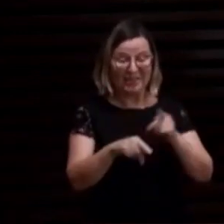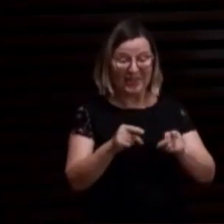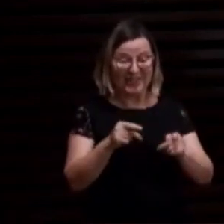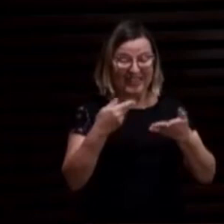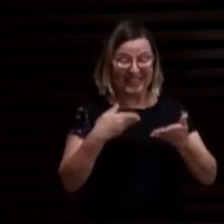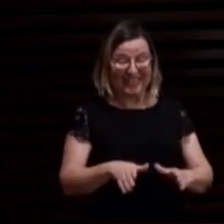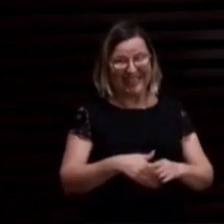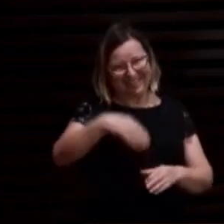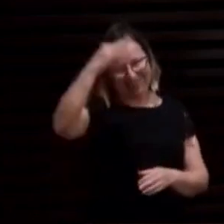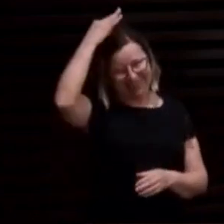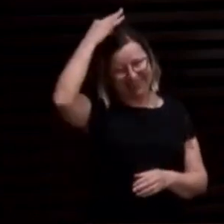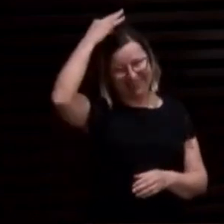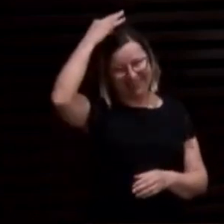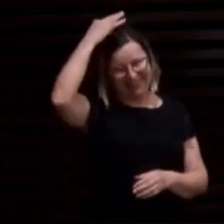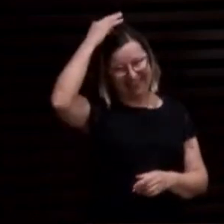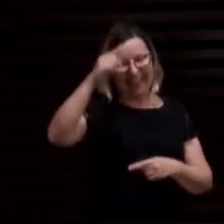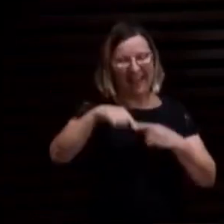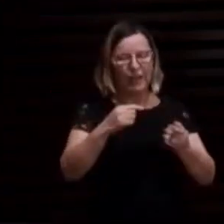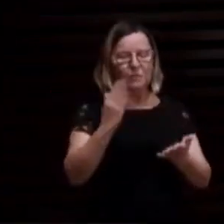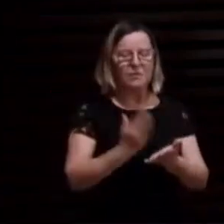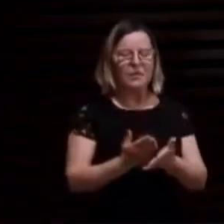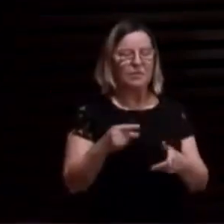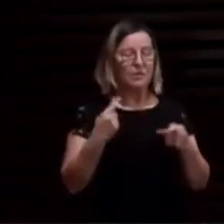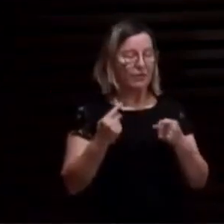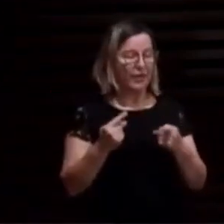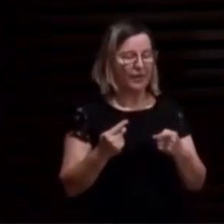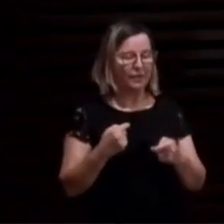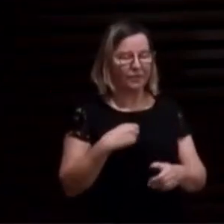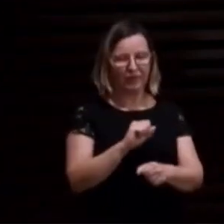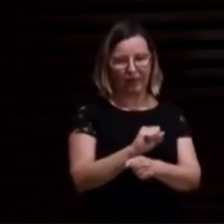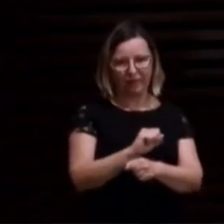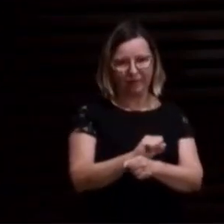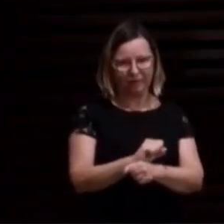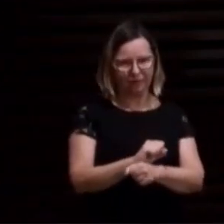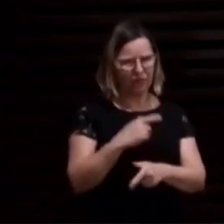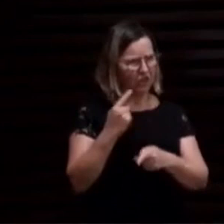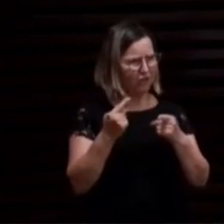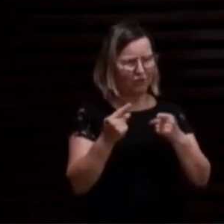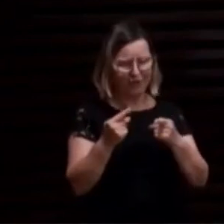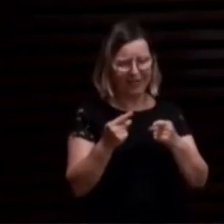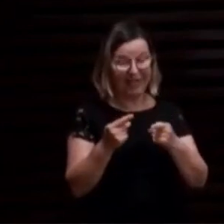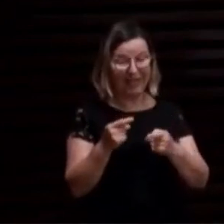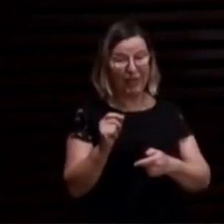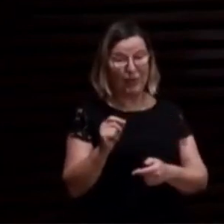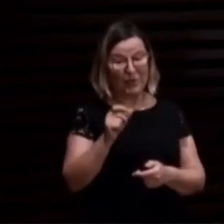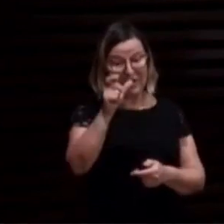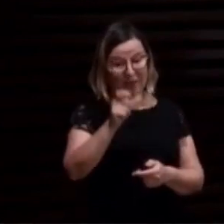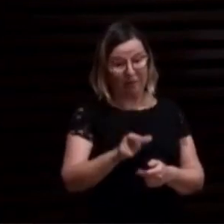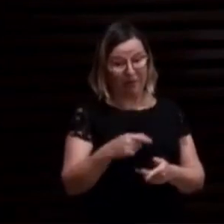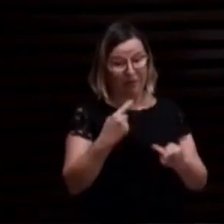E quando eu terminei, eu estava aqui esperando. Eu não vou contar o que o cara disse, porque é pesado.